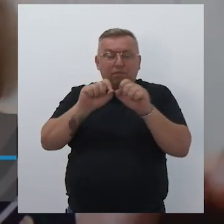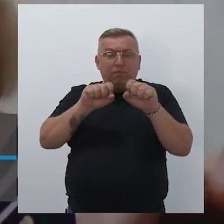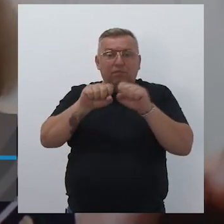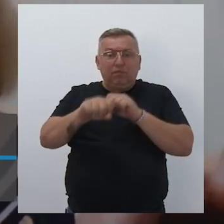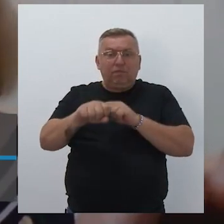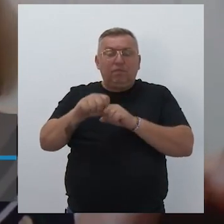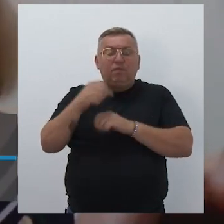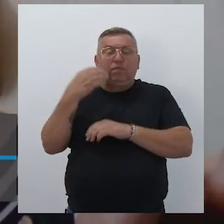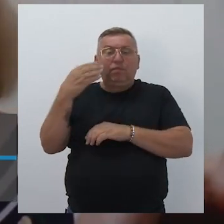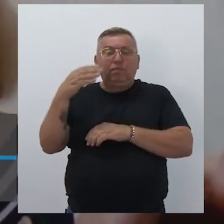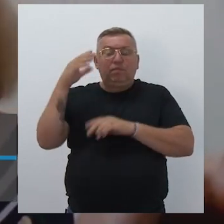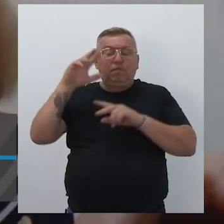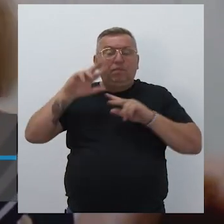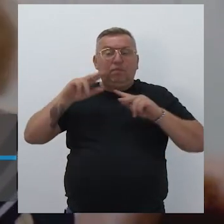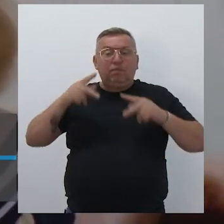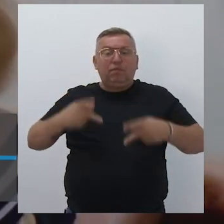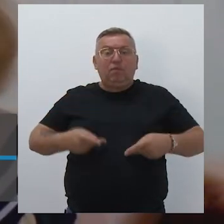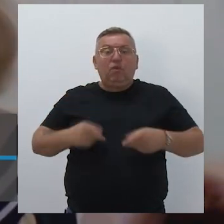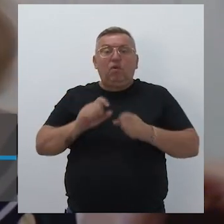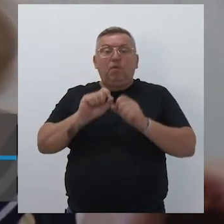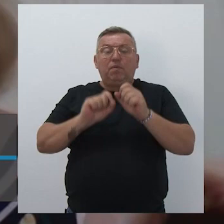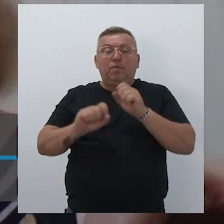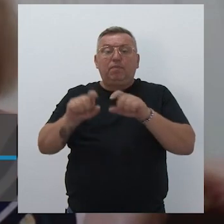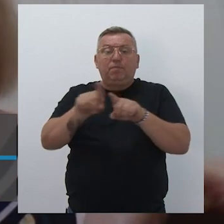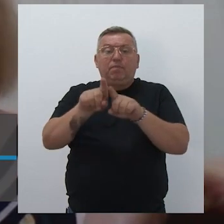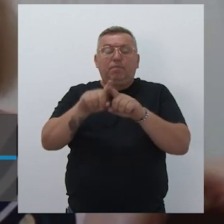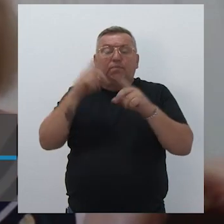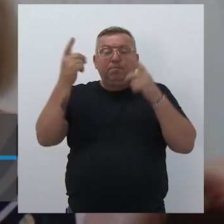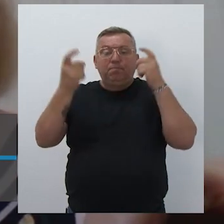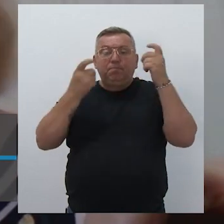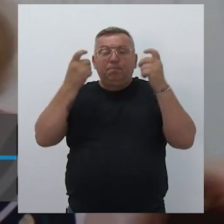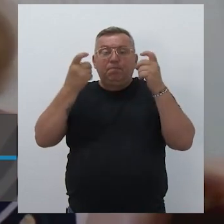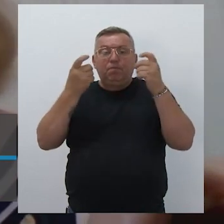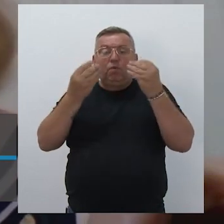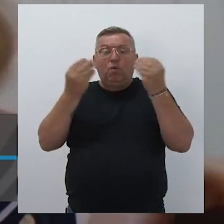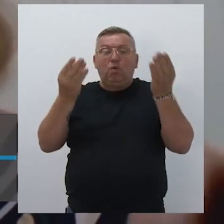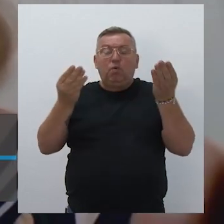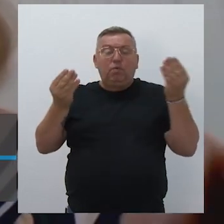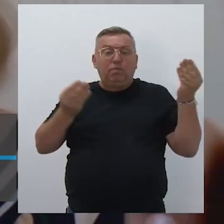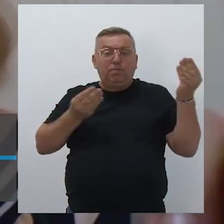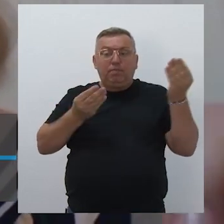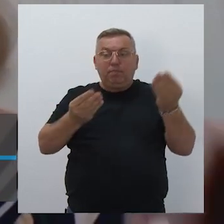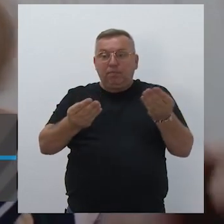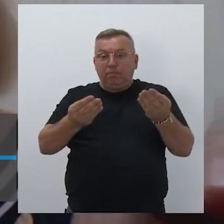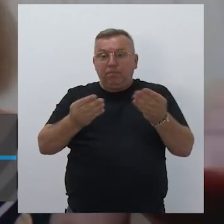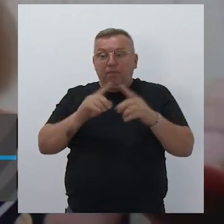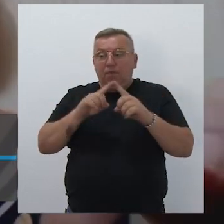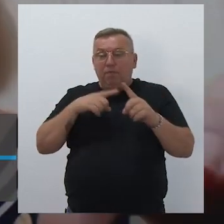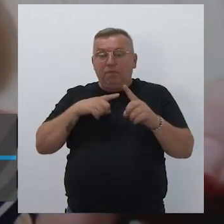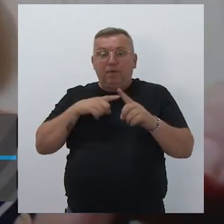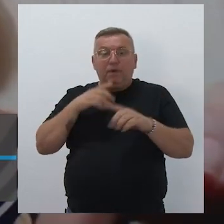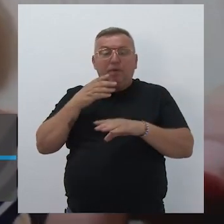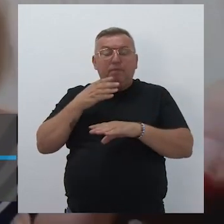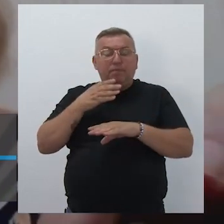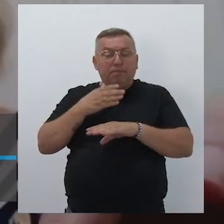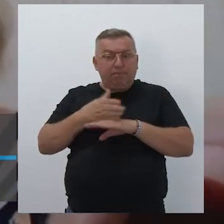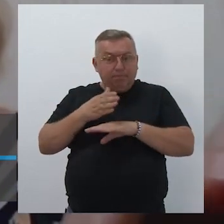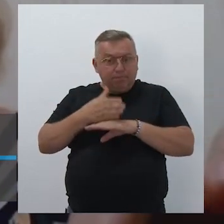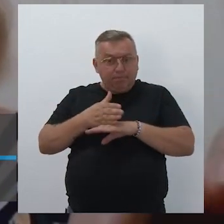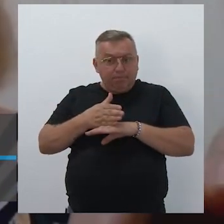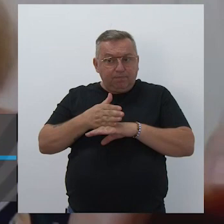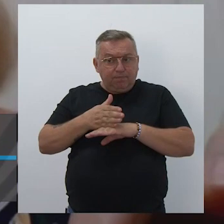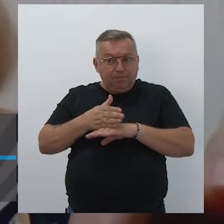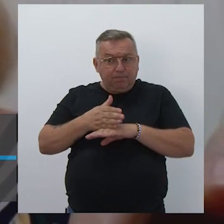ciências humanas, como é que fica, né? E também a preocupação dele quanto à atribuição para esses itinerários formativos, né?